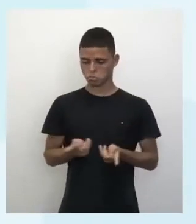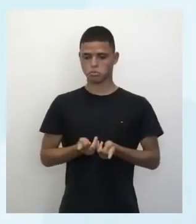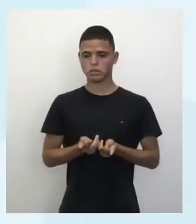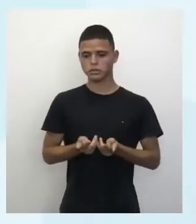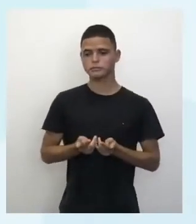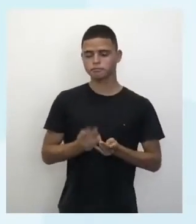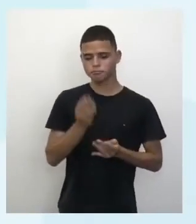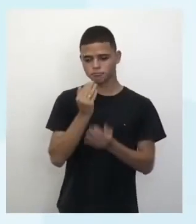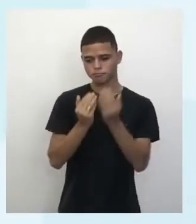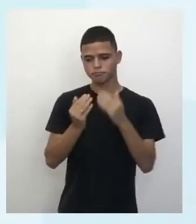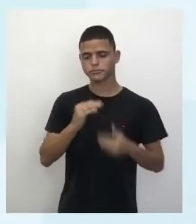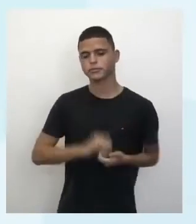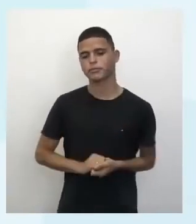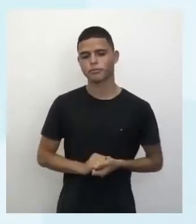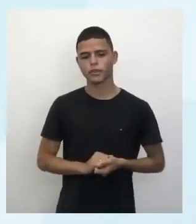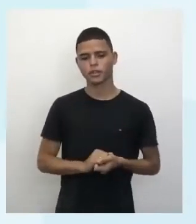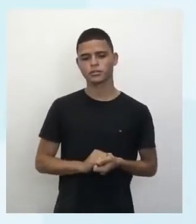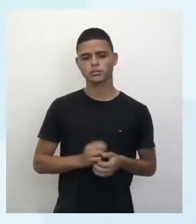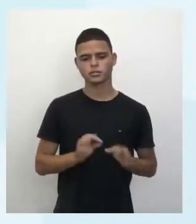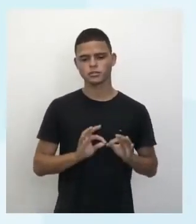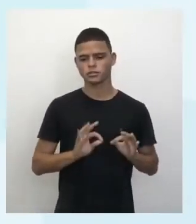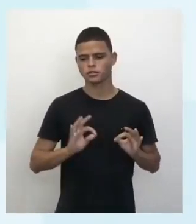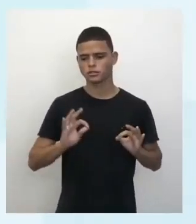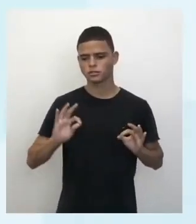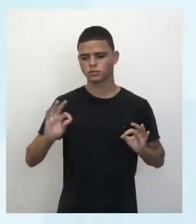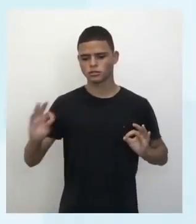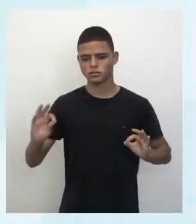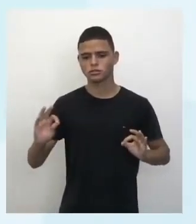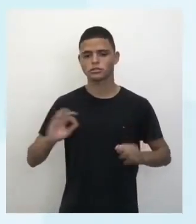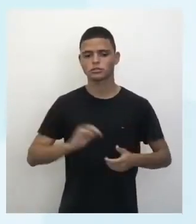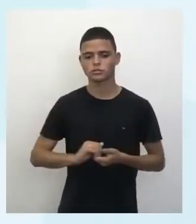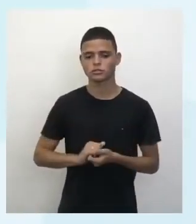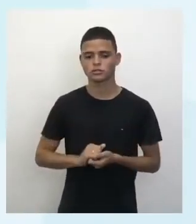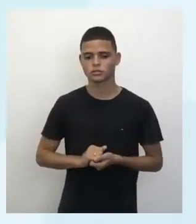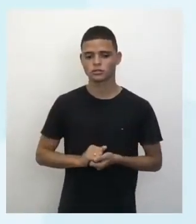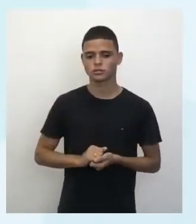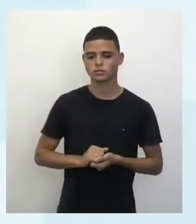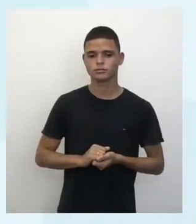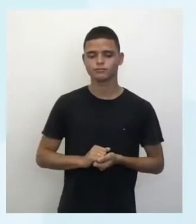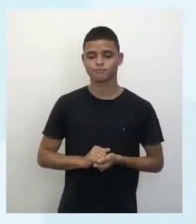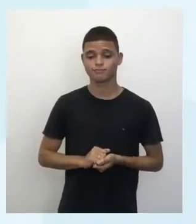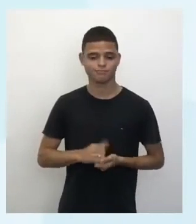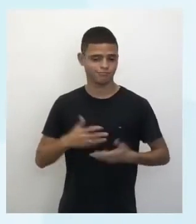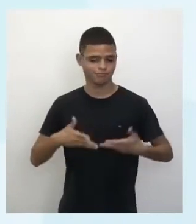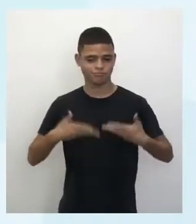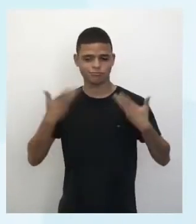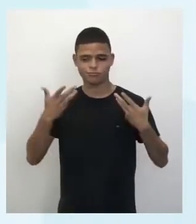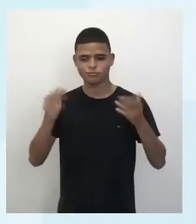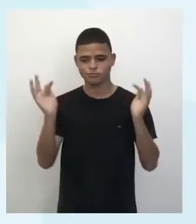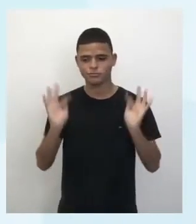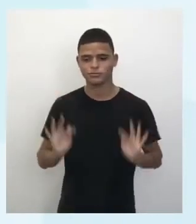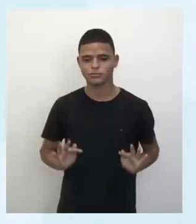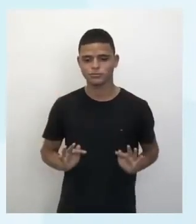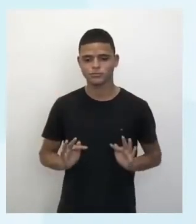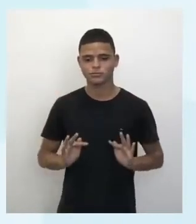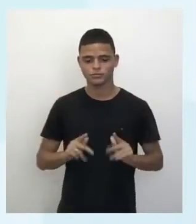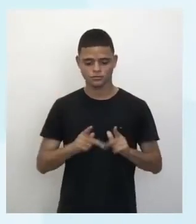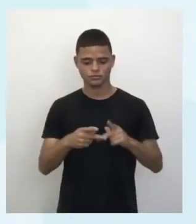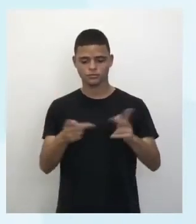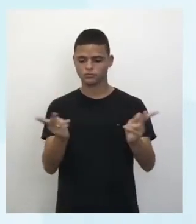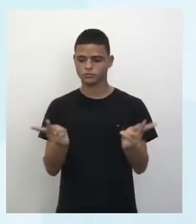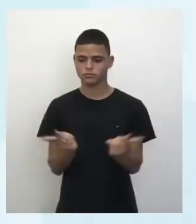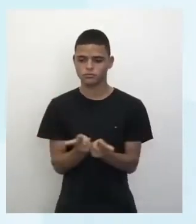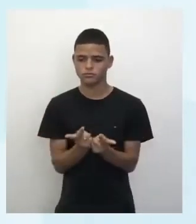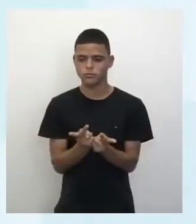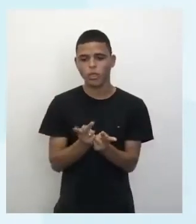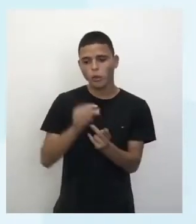longe pra caramba, tá? Só pra constar. Eu comprar ali aquela coxa creme, ó, Estadão, só alegria. Isso aí na sua mão é uma pizza